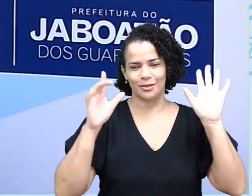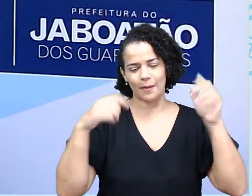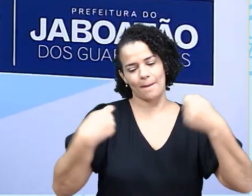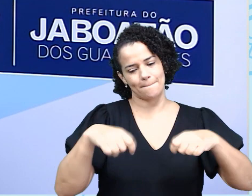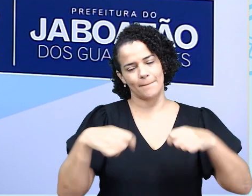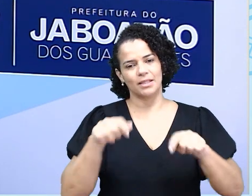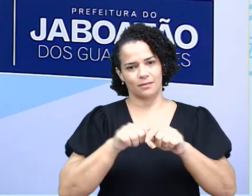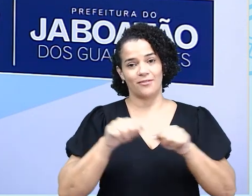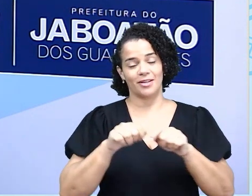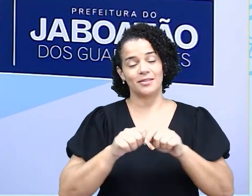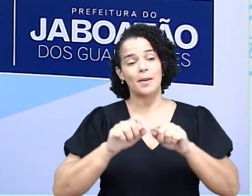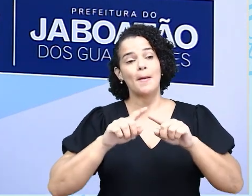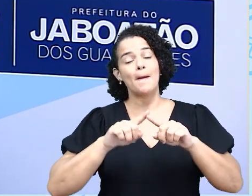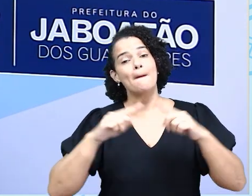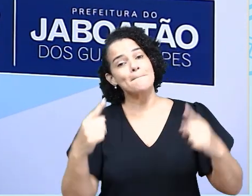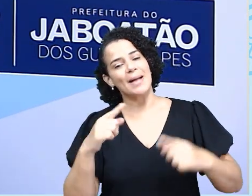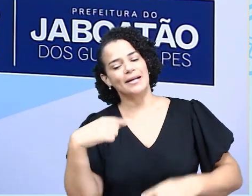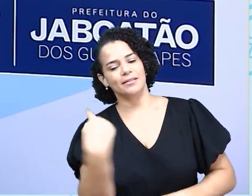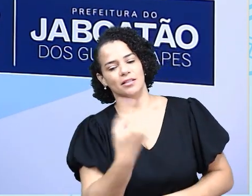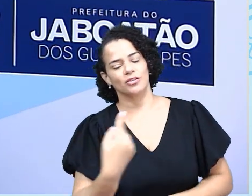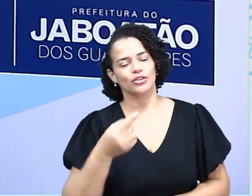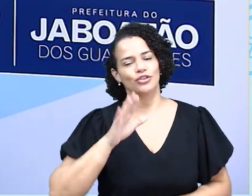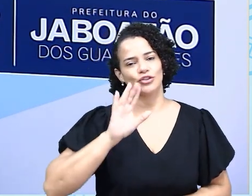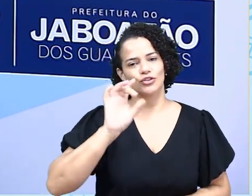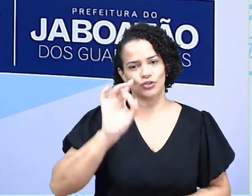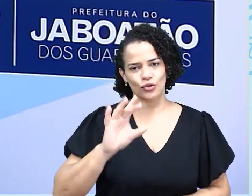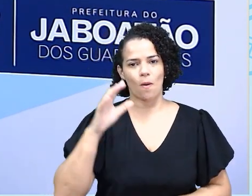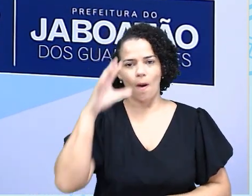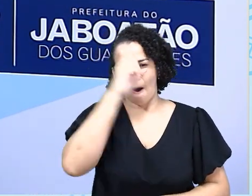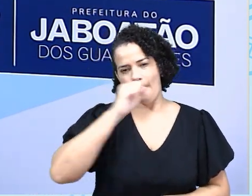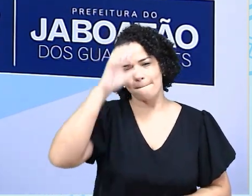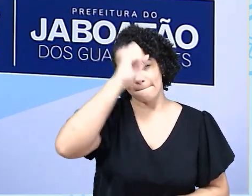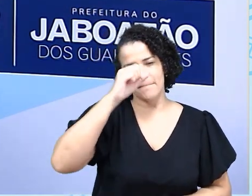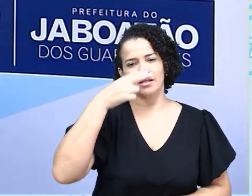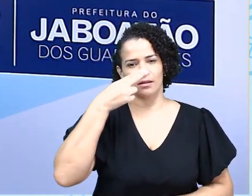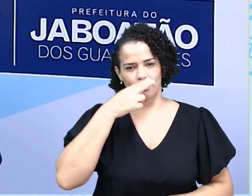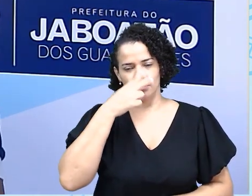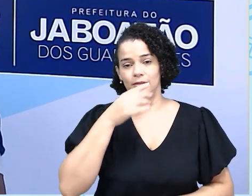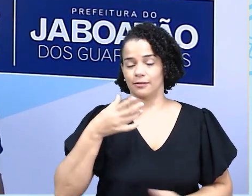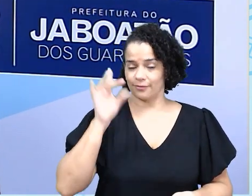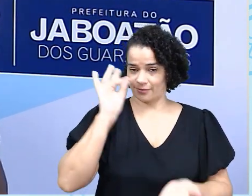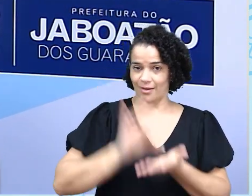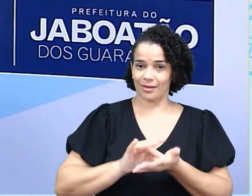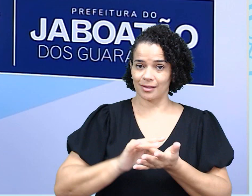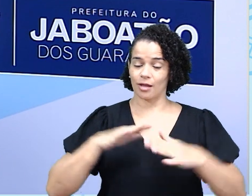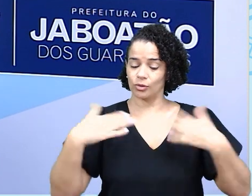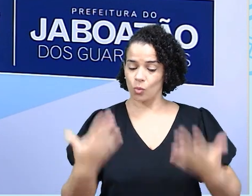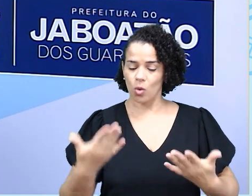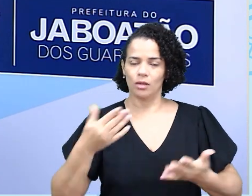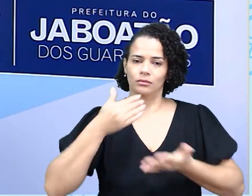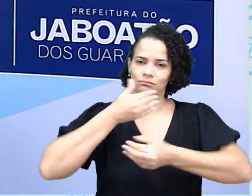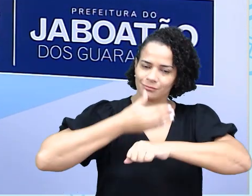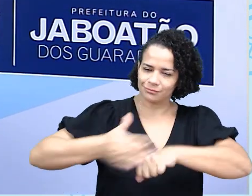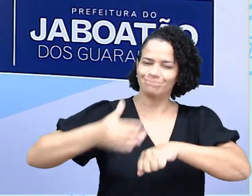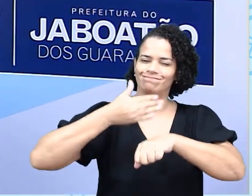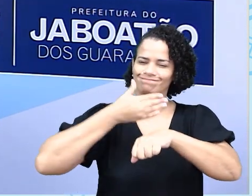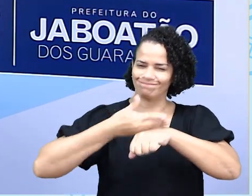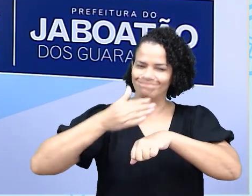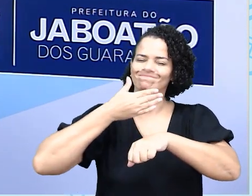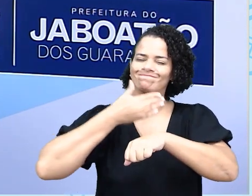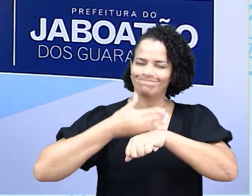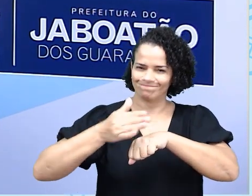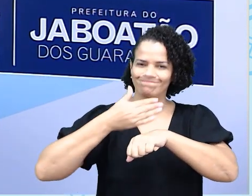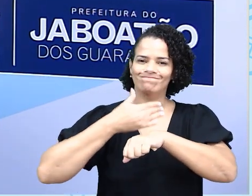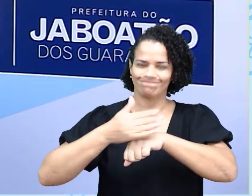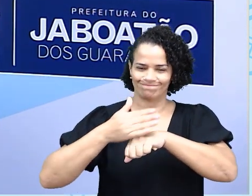Mas a gente só aprende mesmo, eu acho que tudo na vida é assim, né? É quando a gente vai para a prática, a gente vai fazer. E